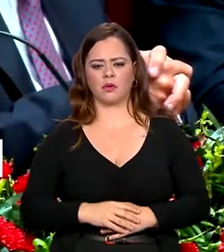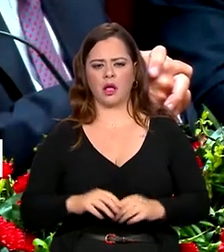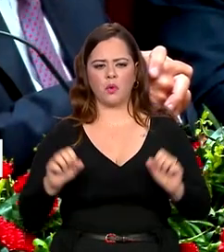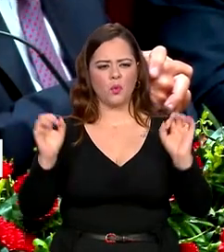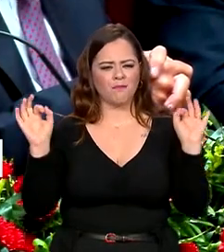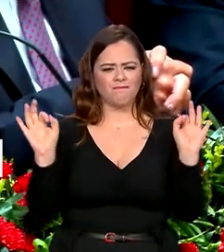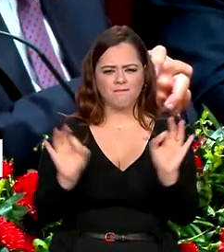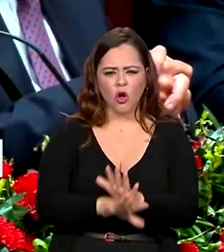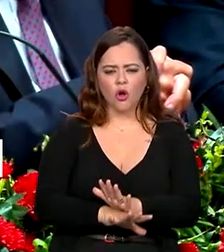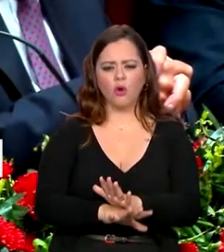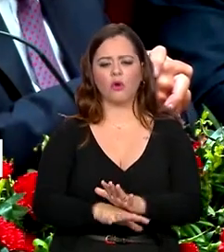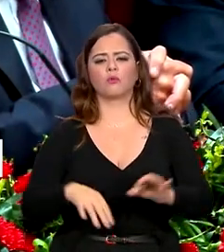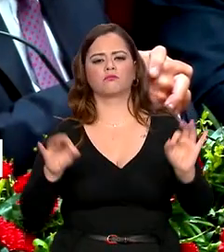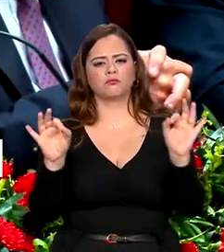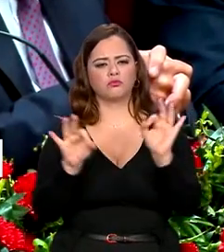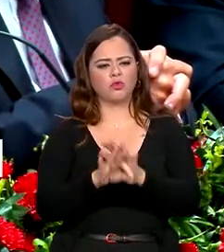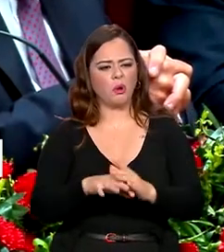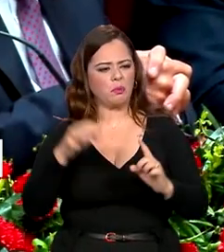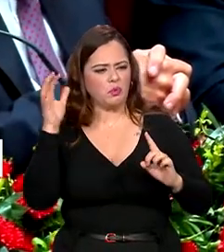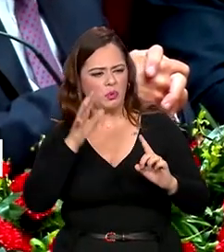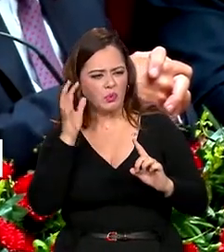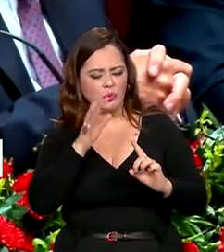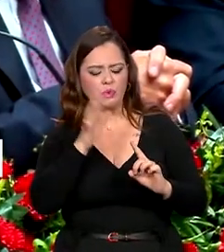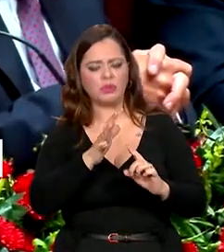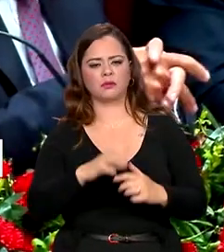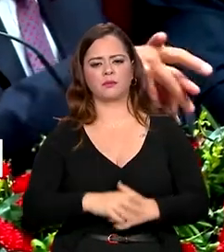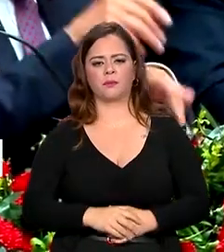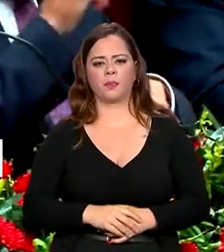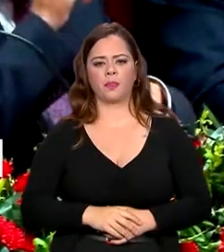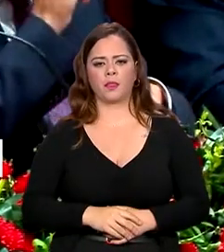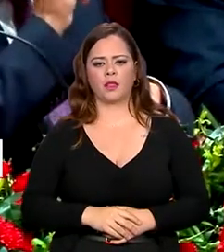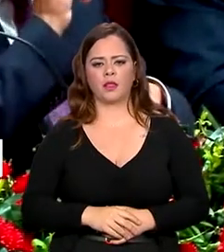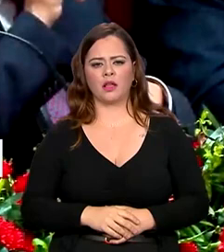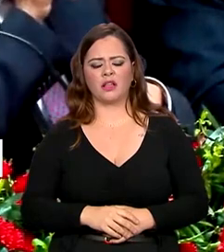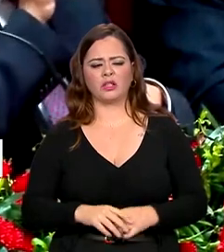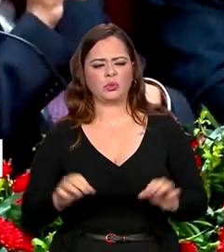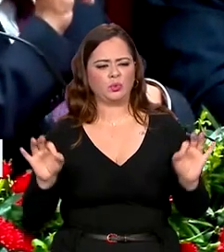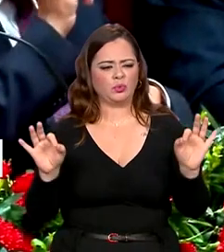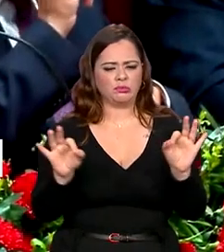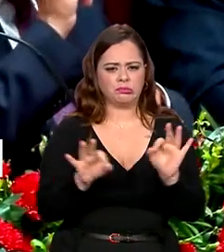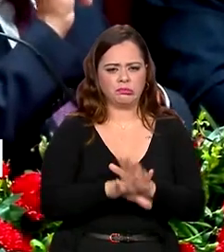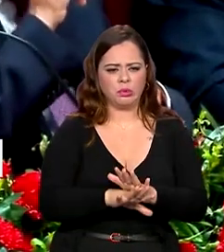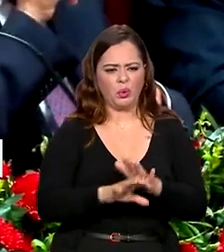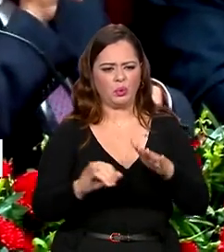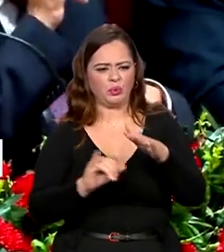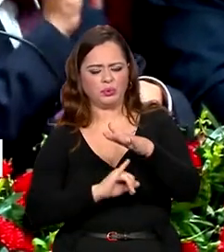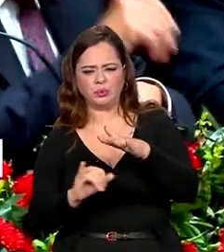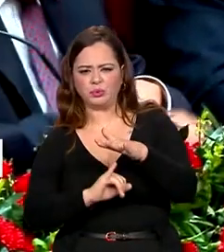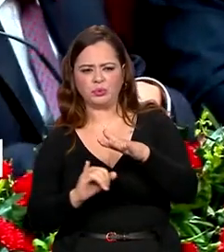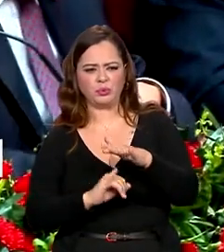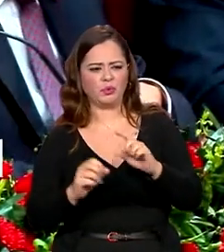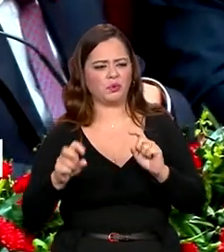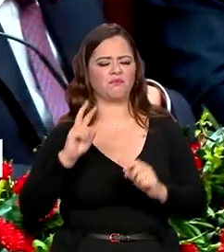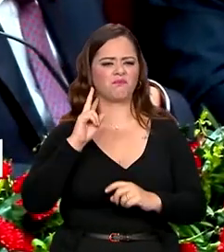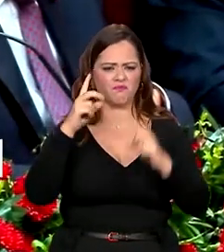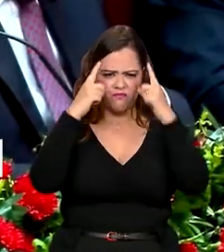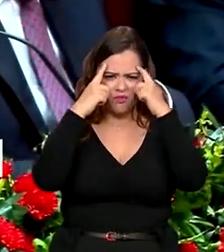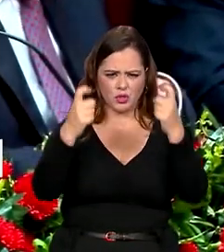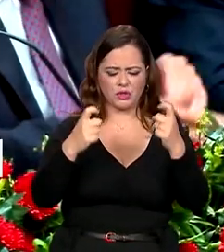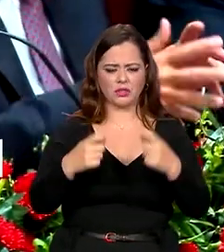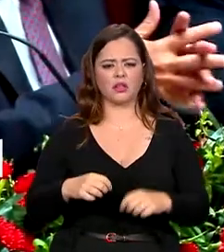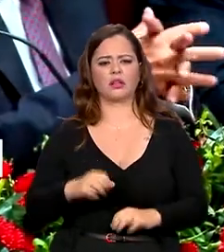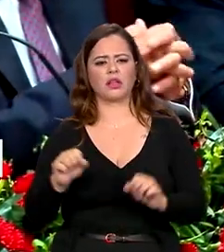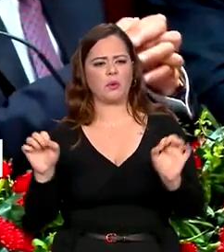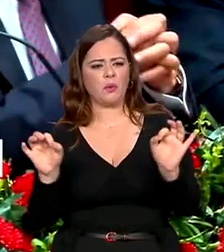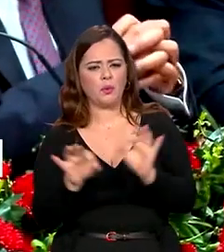Chega! Chega de insultos! Chega de degradarem as instituições! Chega de porem vergonha no